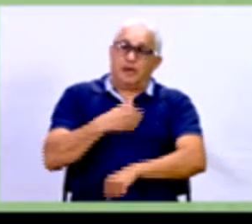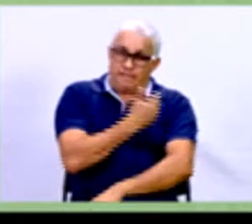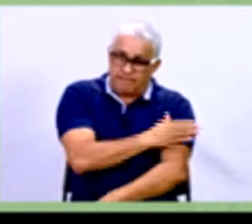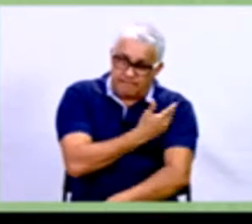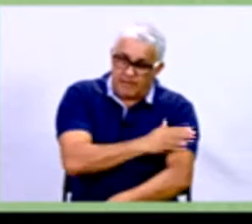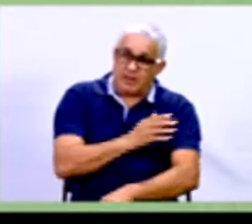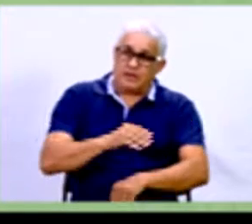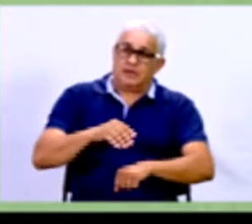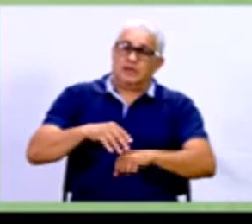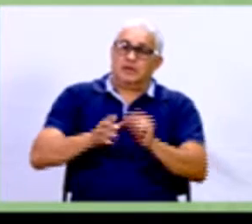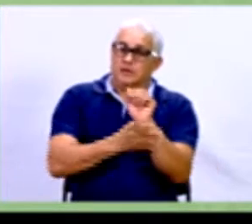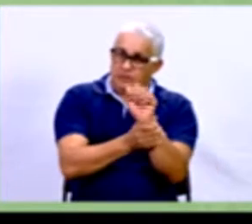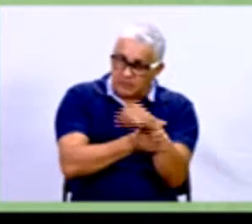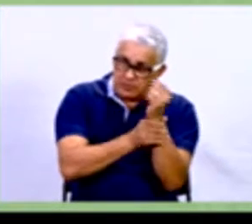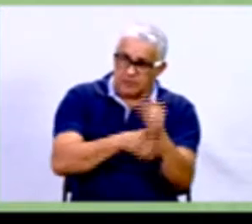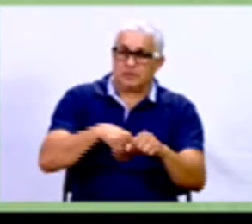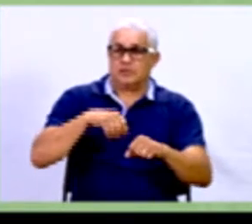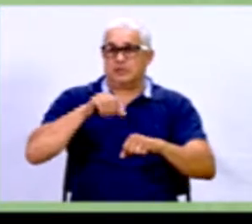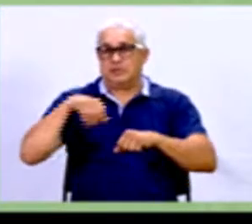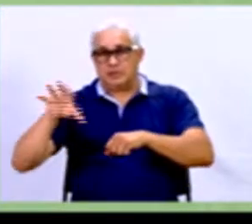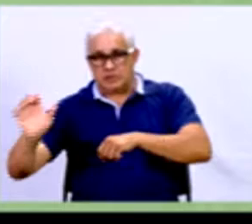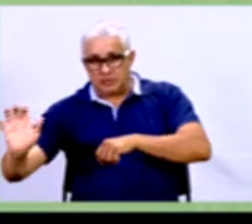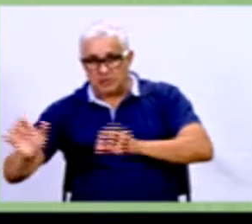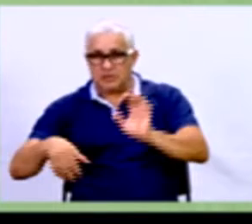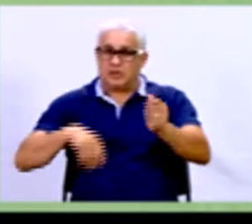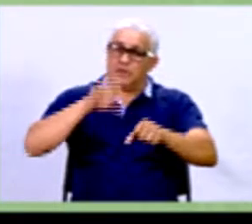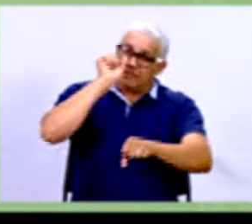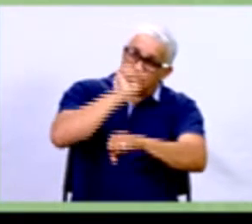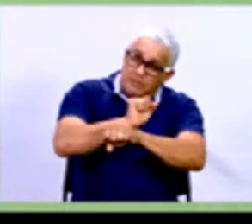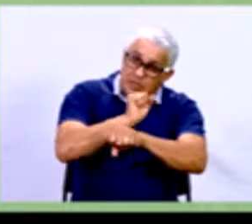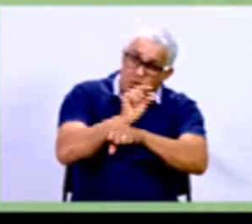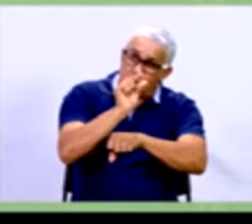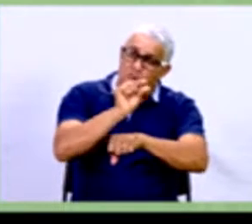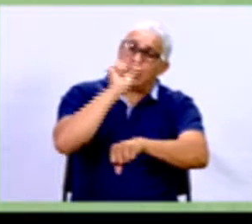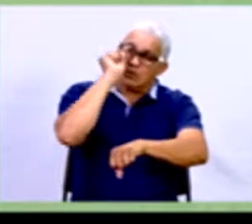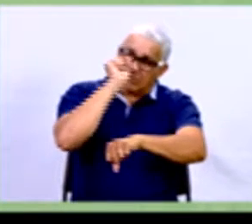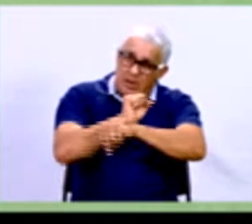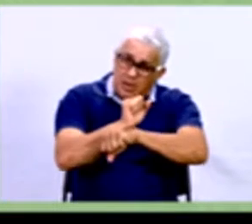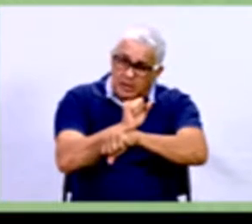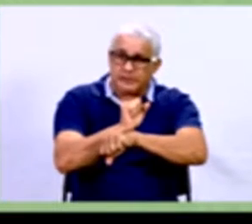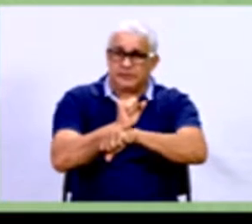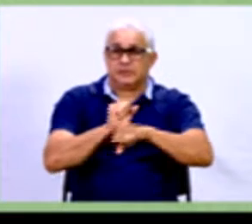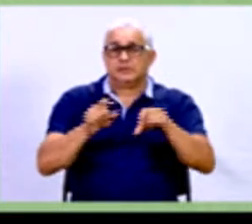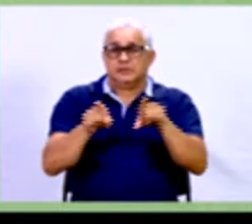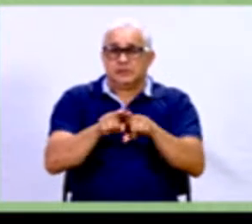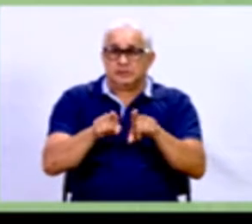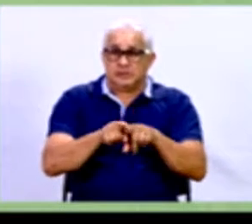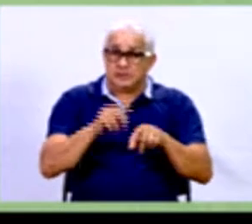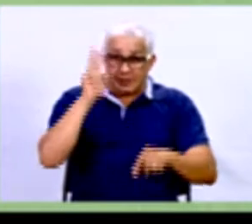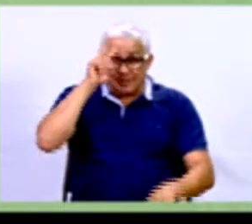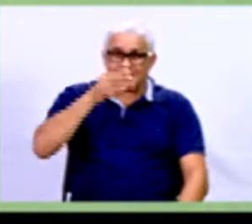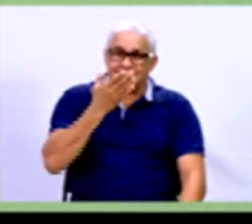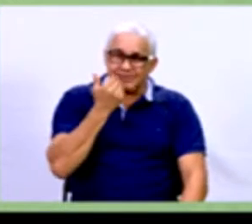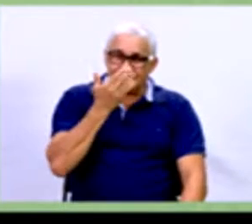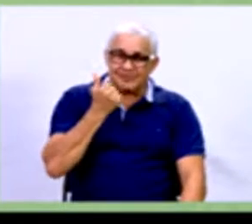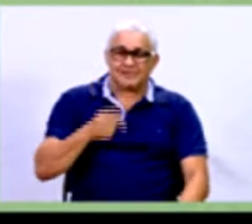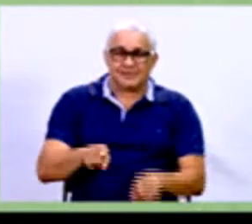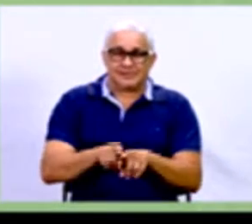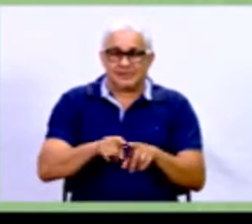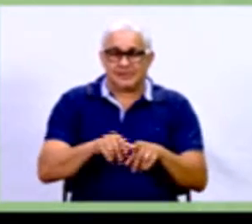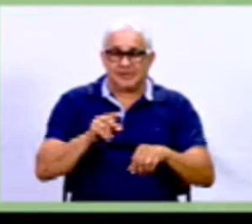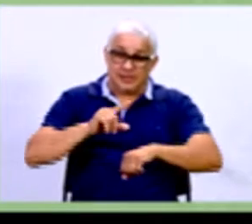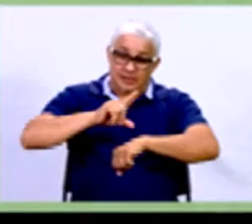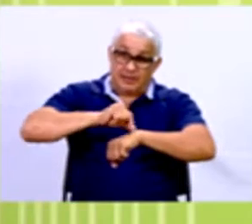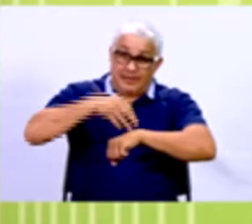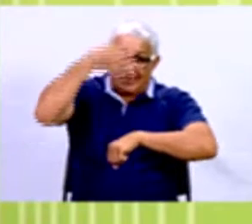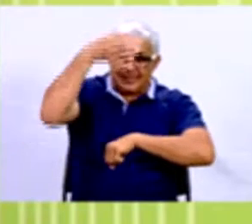já colocaram isso. A cada 50 minutos, dá uma pausa, para um pouquinho. Inclusive, lembra da comida? Esse é o período que você vai